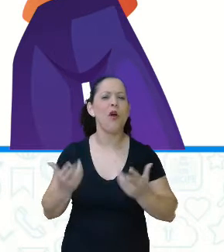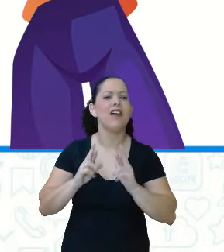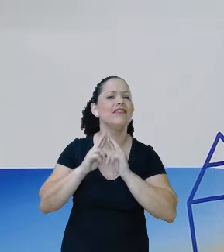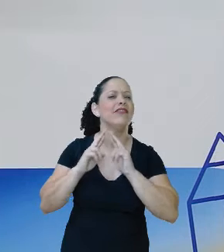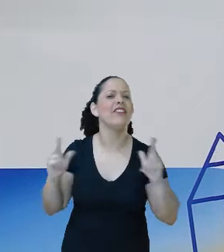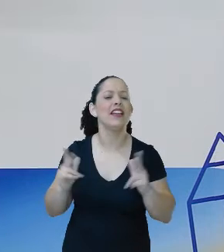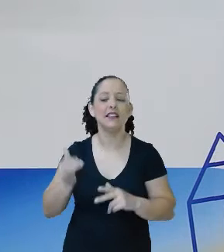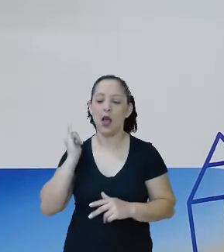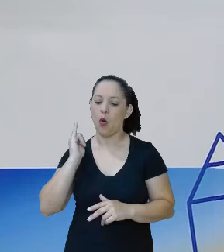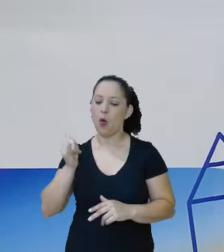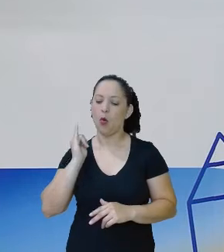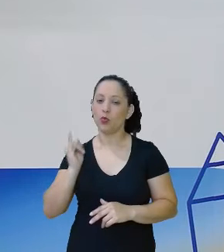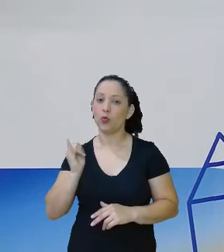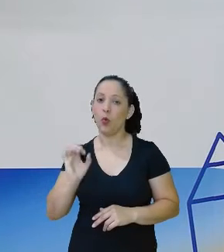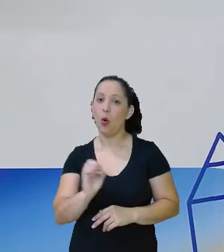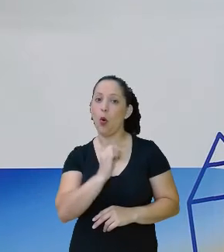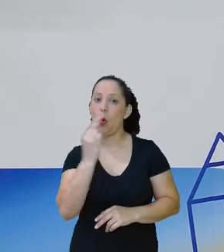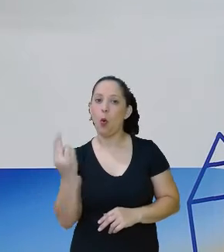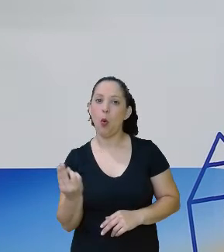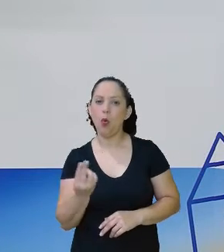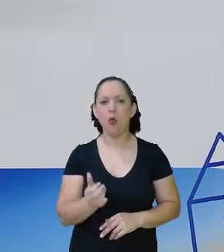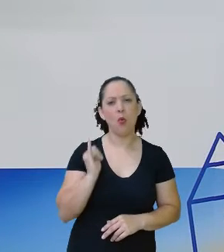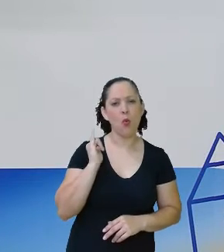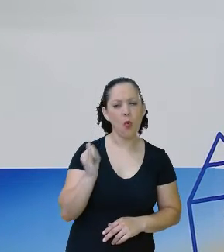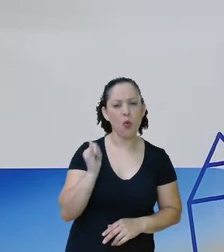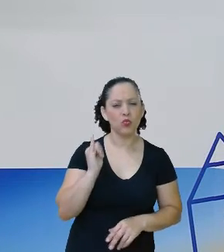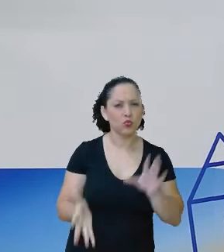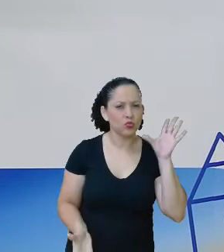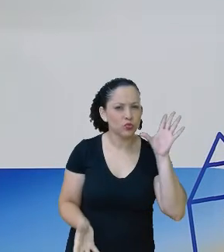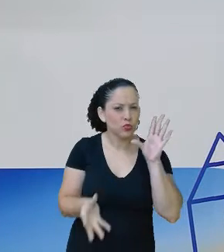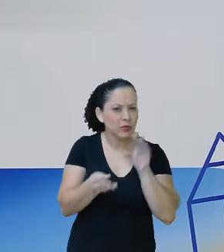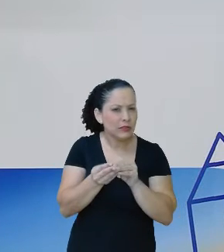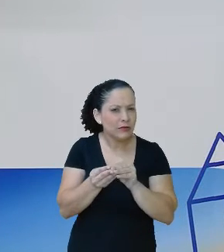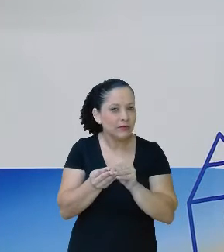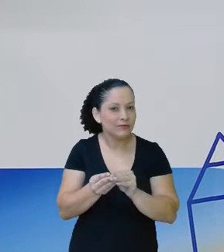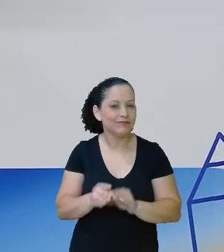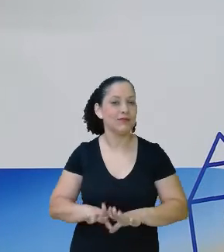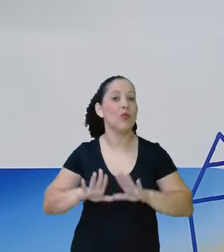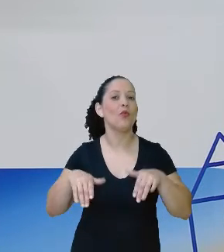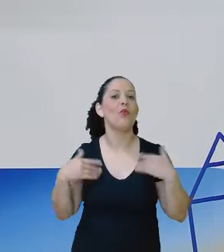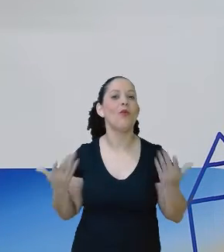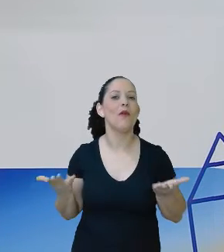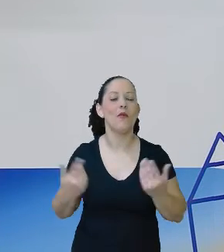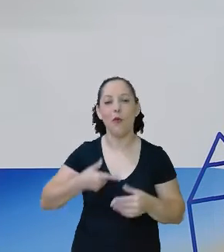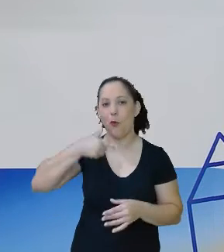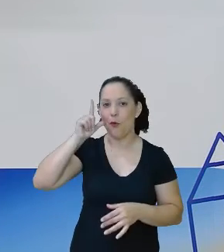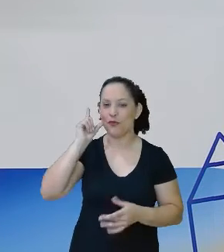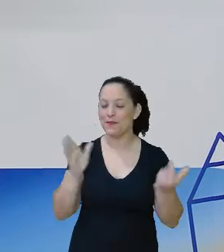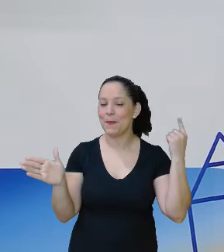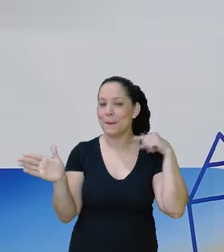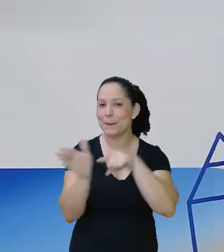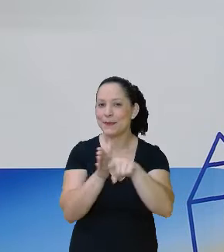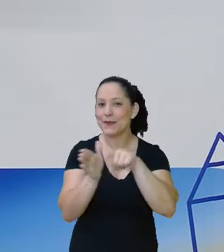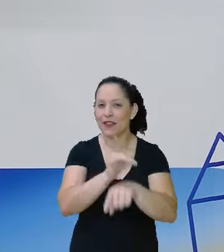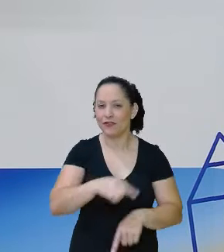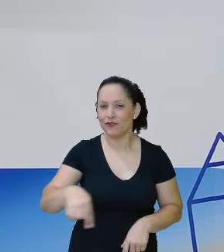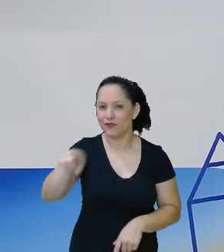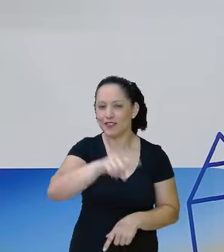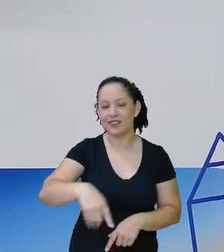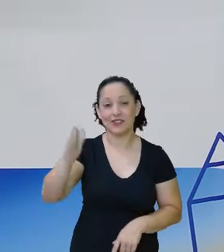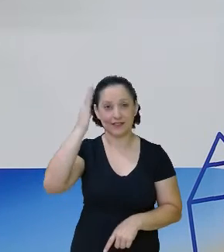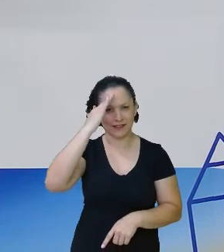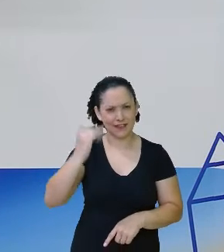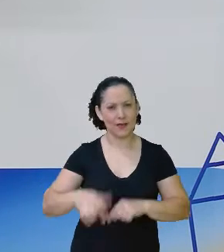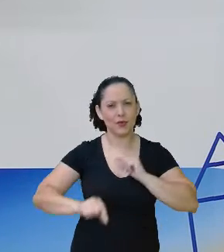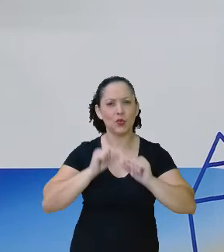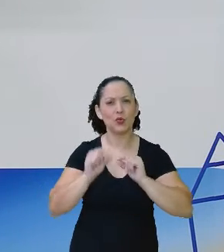diferença entre conto e mini-conto? Com certeza sim. Ontem eu perguntei para vocês se vocês sabiam